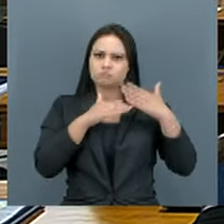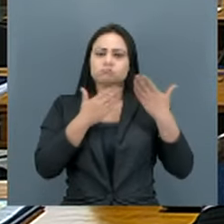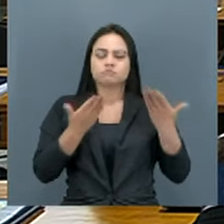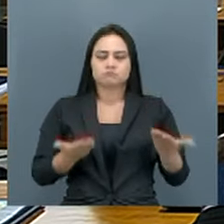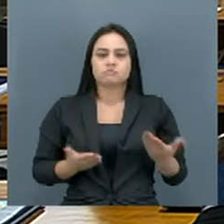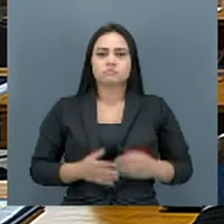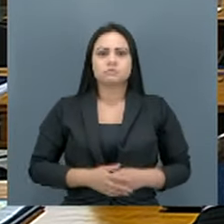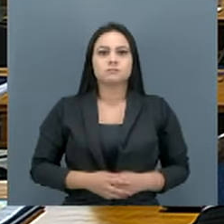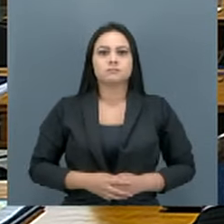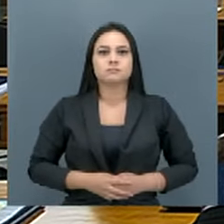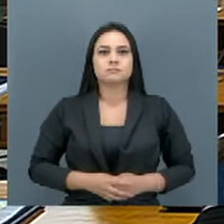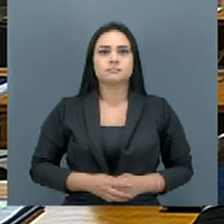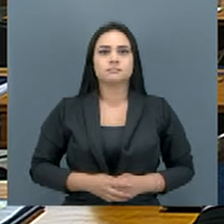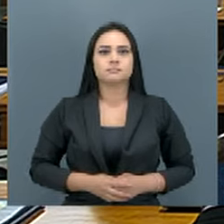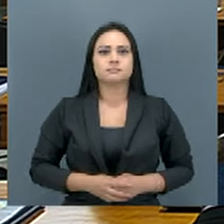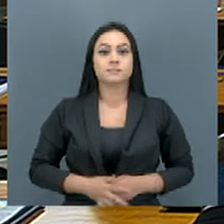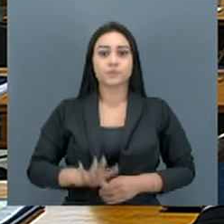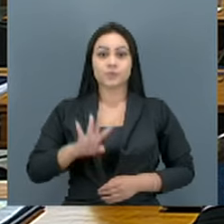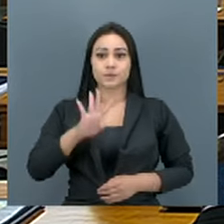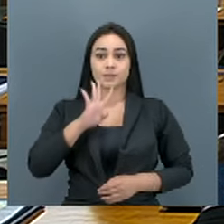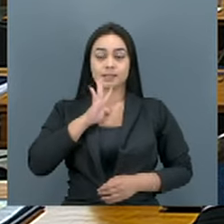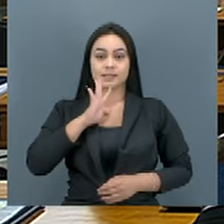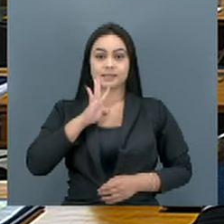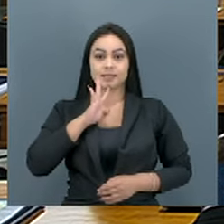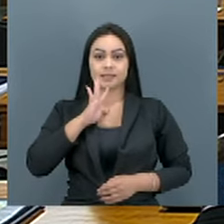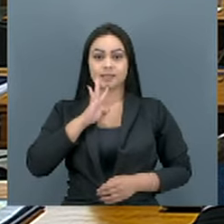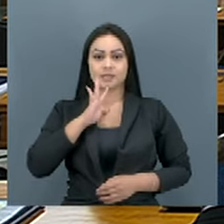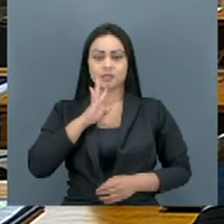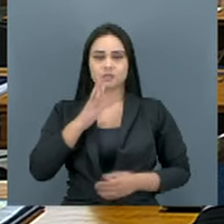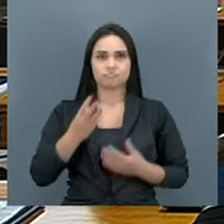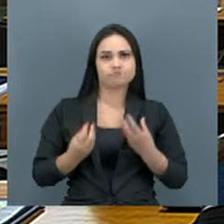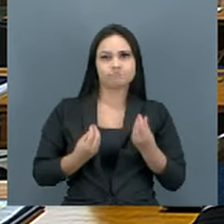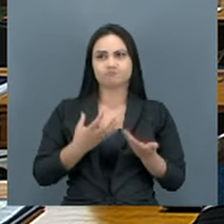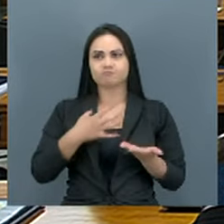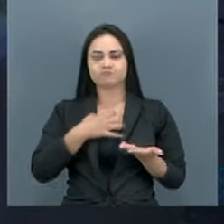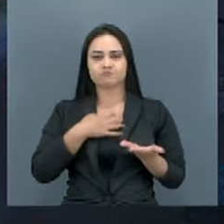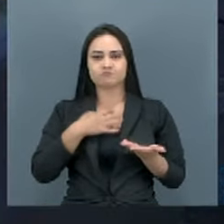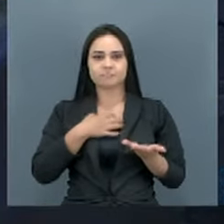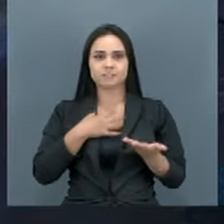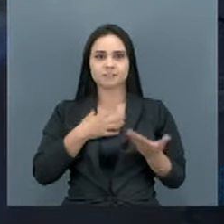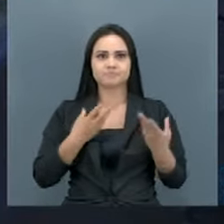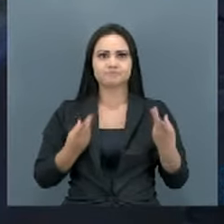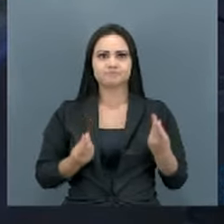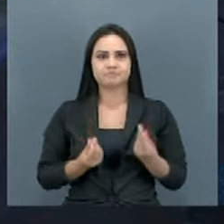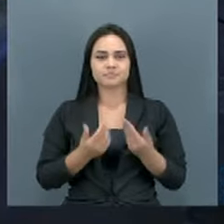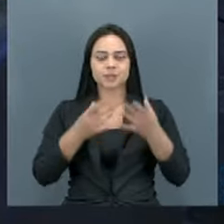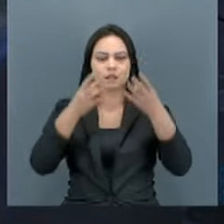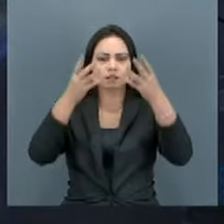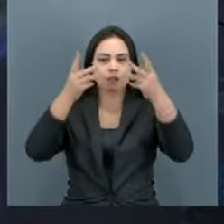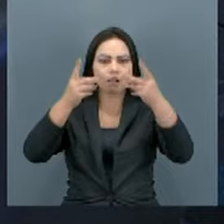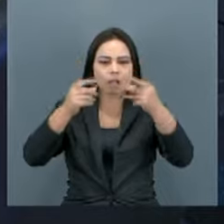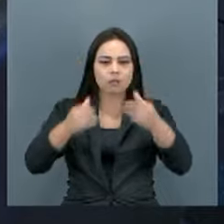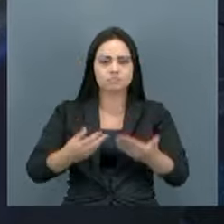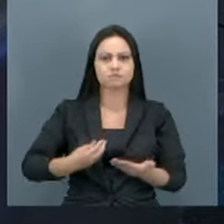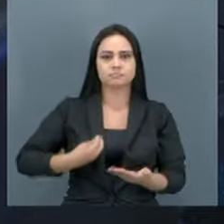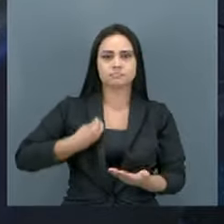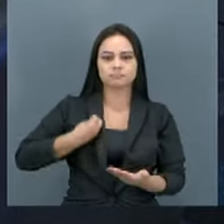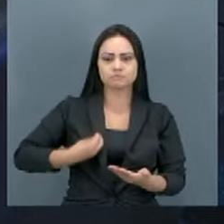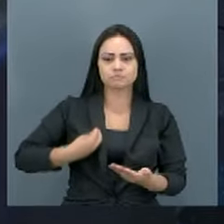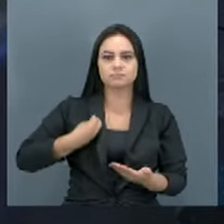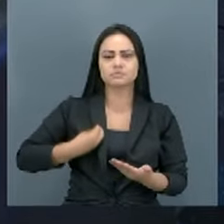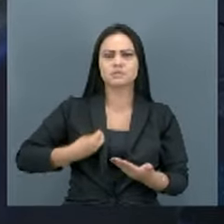E conhecendo de uma forma muito detalhada a existência, a vida,